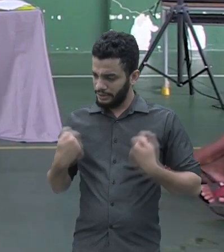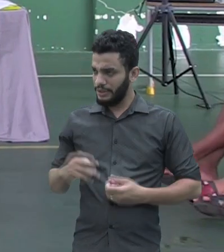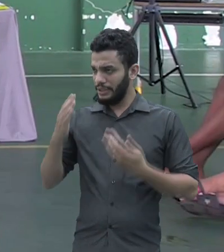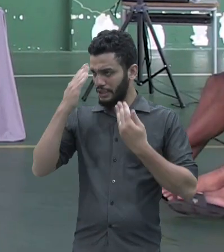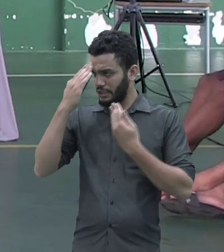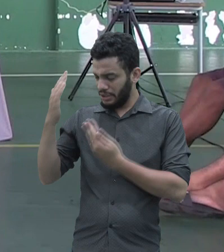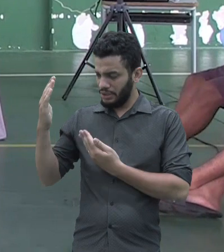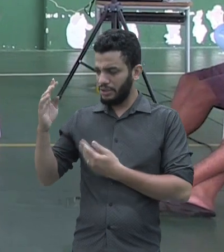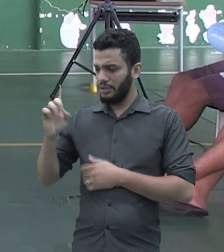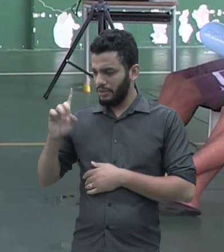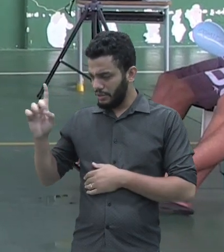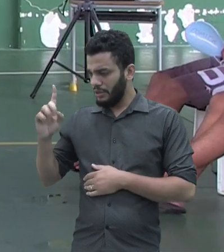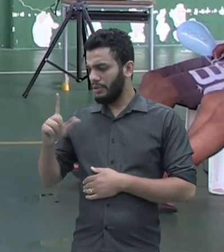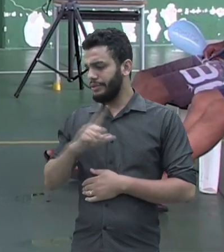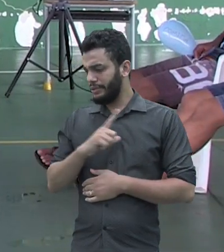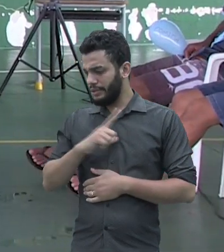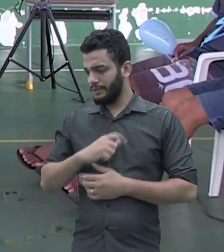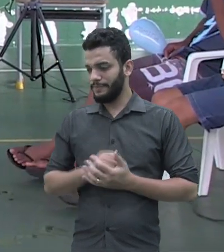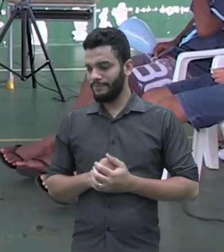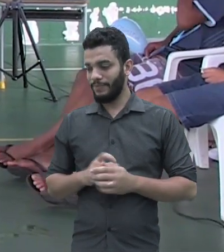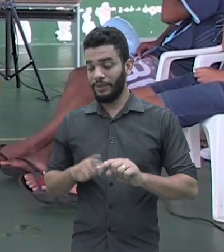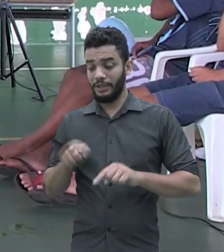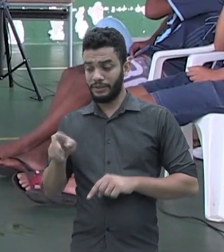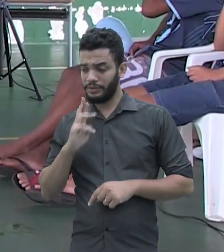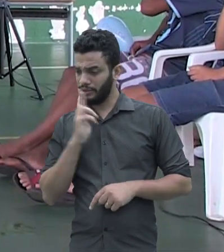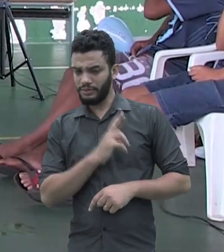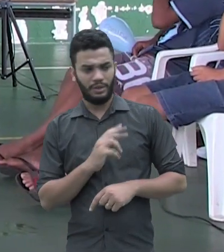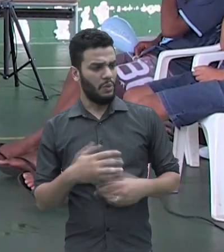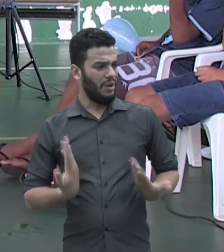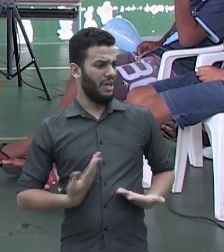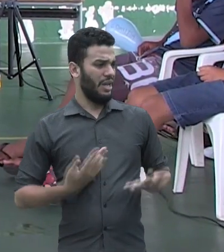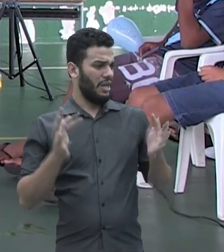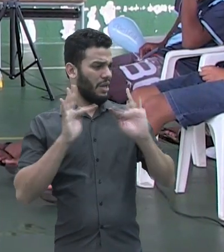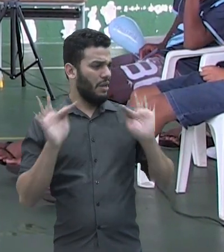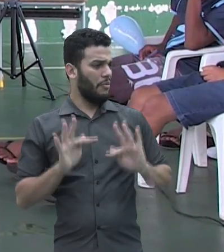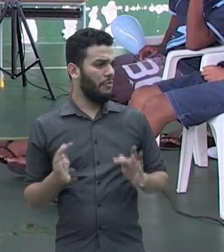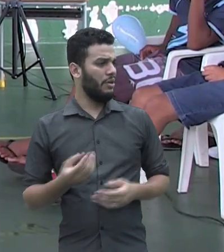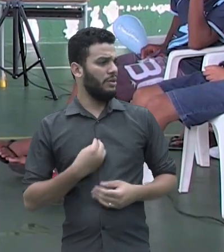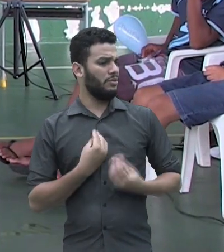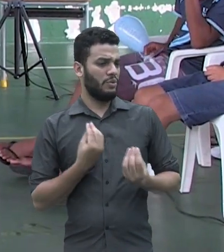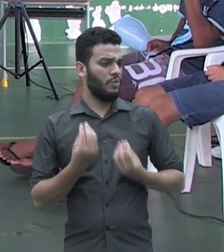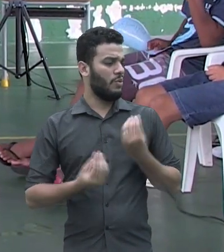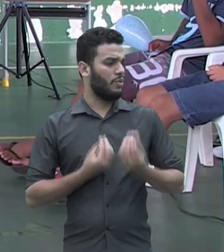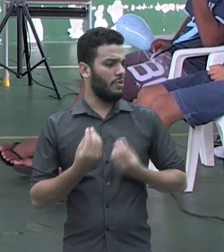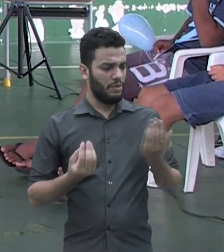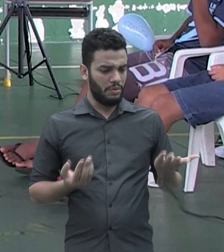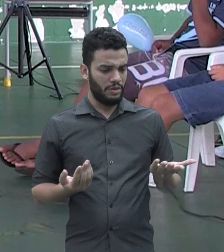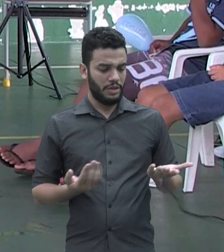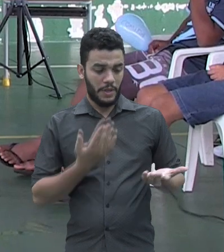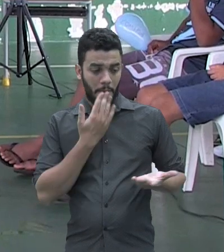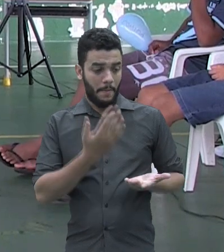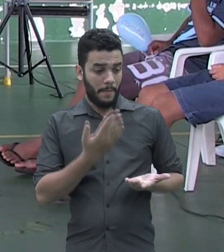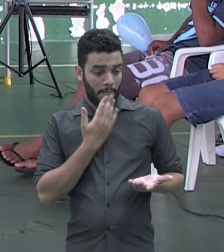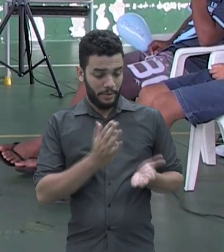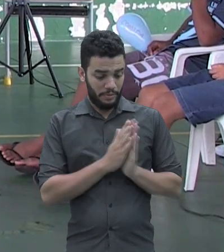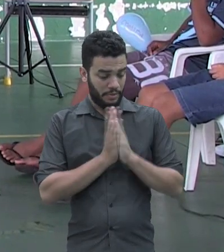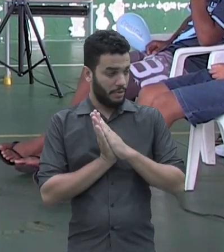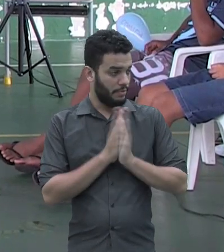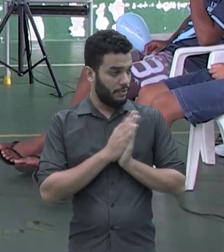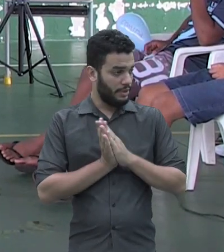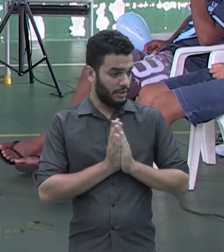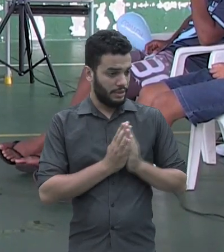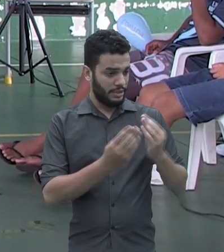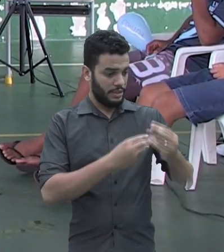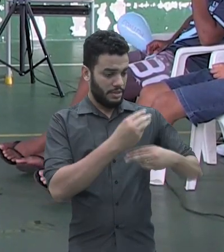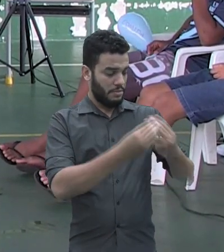felizes. Aí ela falou, mas pai, como eu posso ser feliz com uma muleta, sendo que eu queria uma boneca, mas